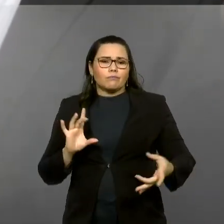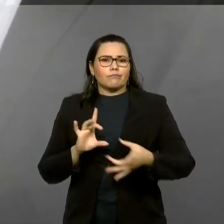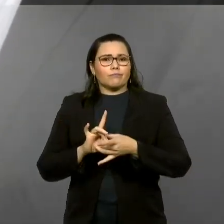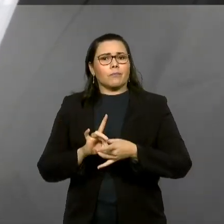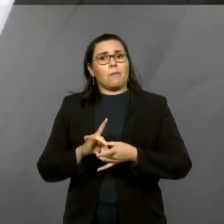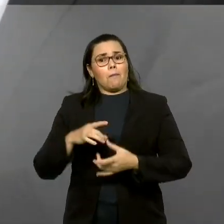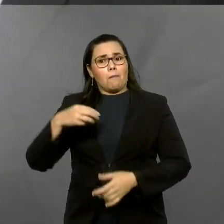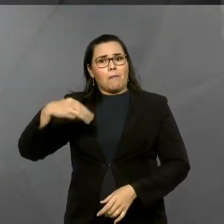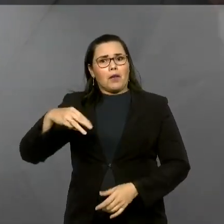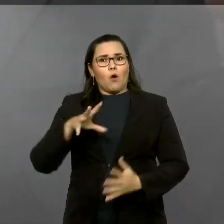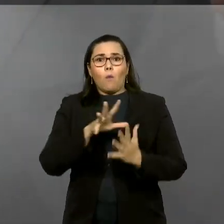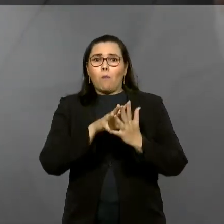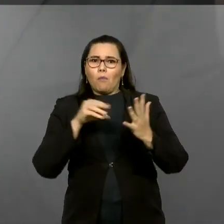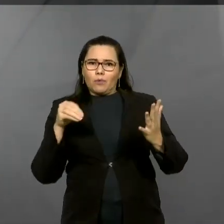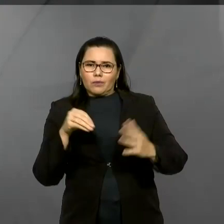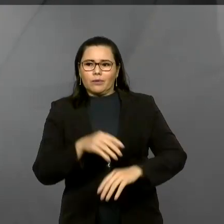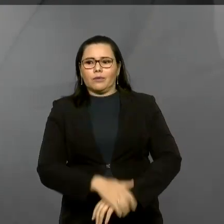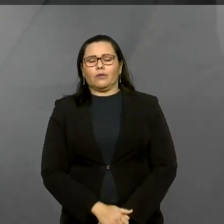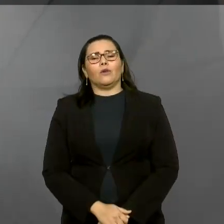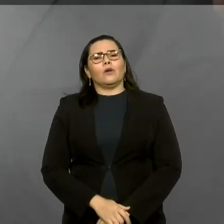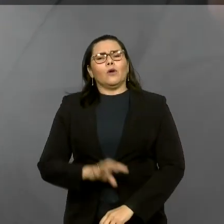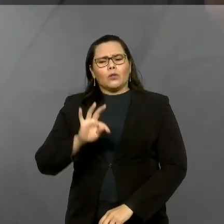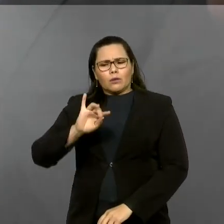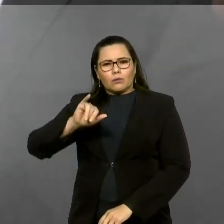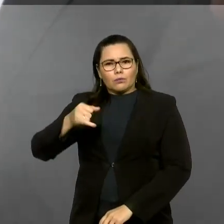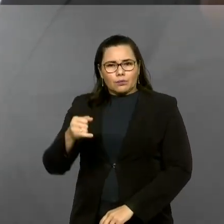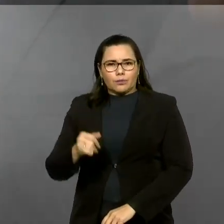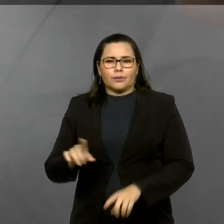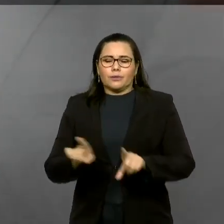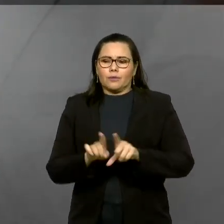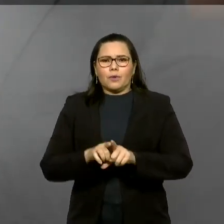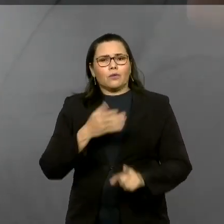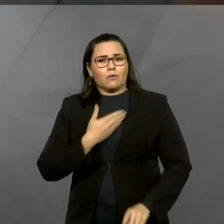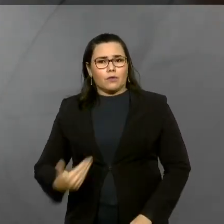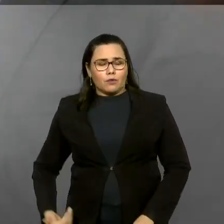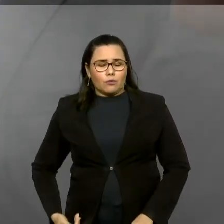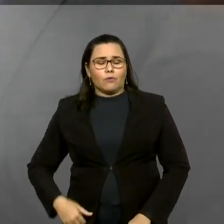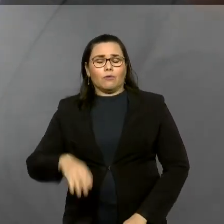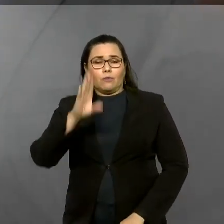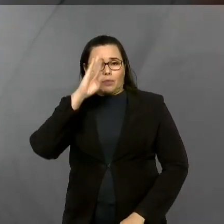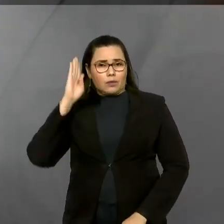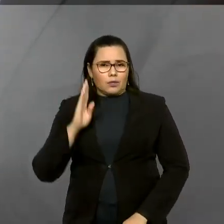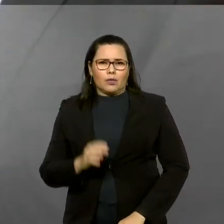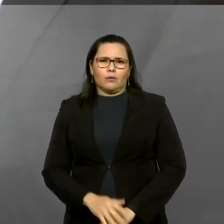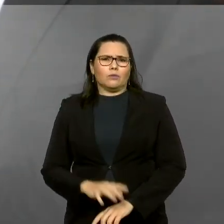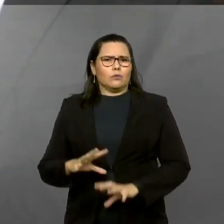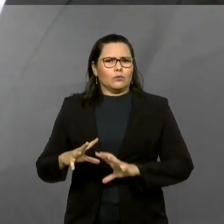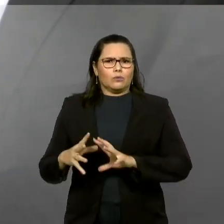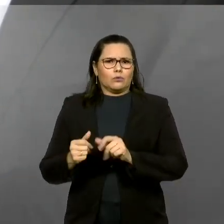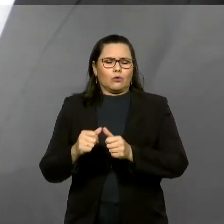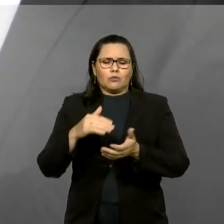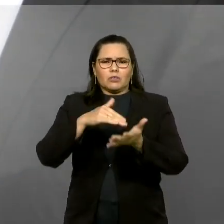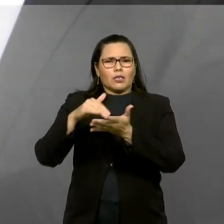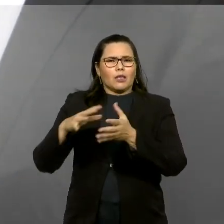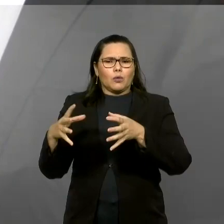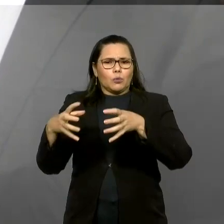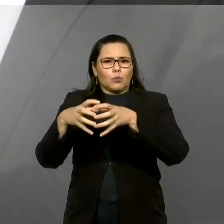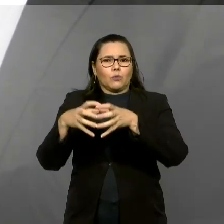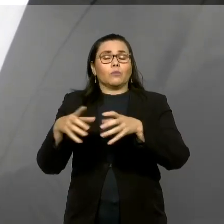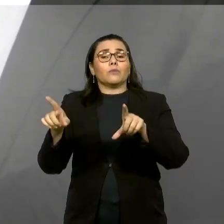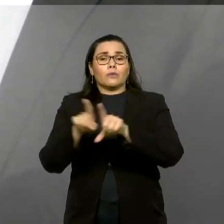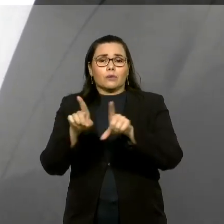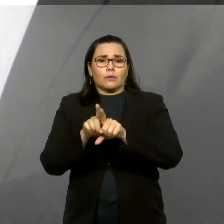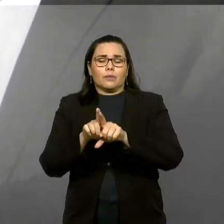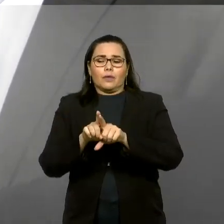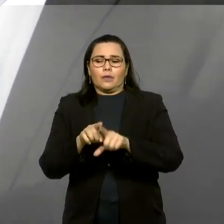modelo aqui o tribunal de justiça e aqui o governador Brandão com toda a sua equipe a presença também